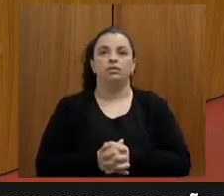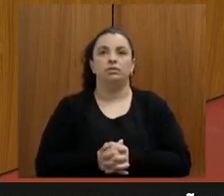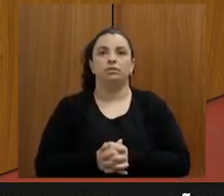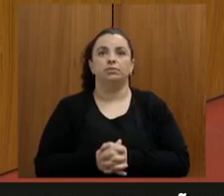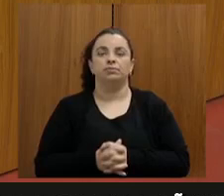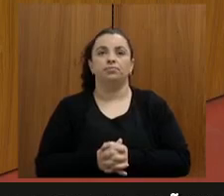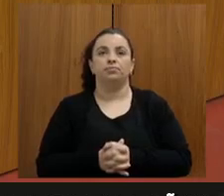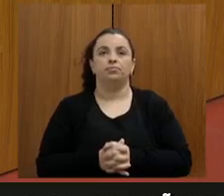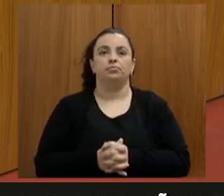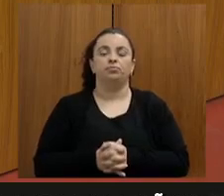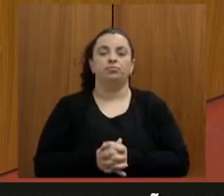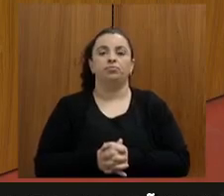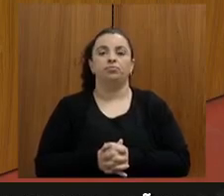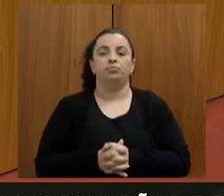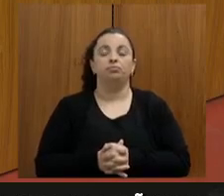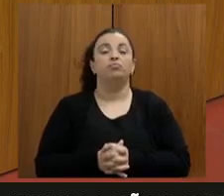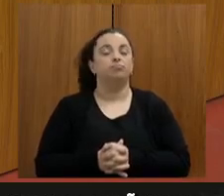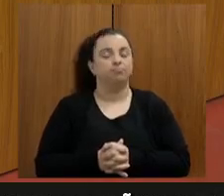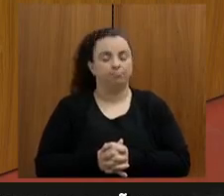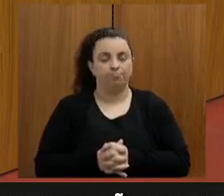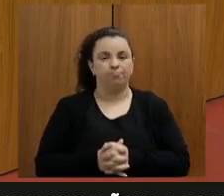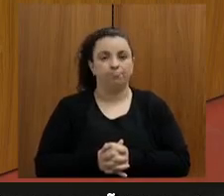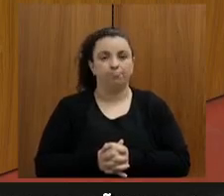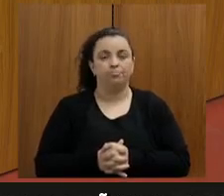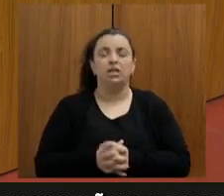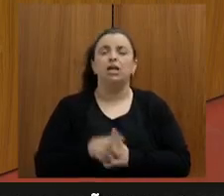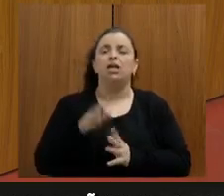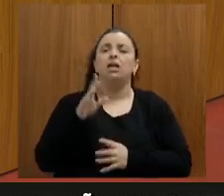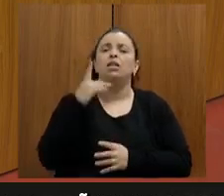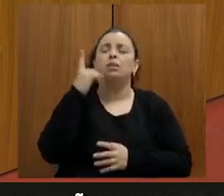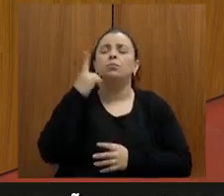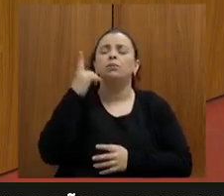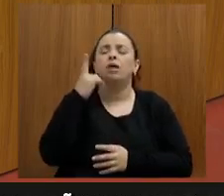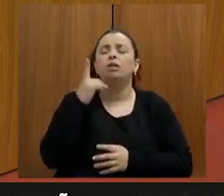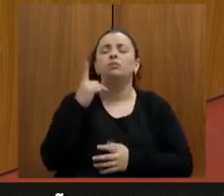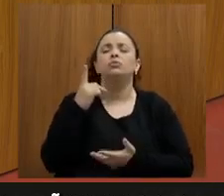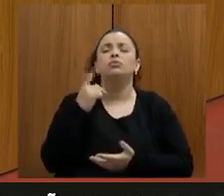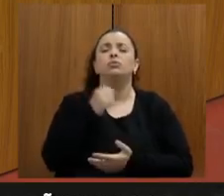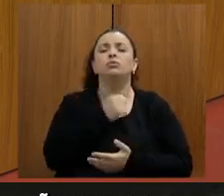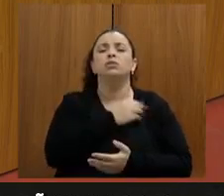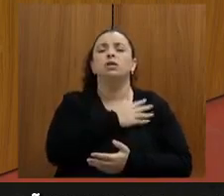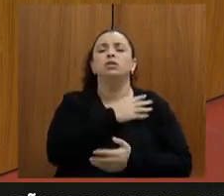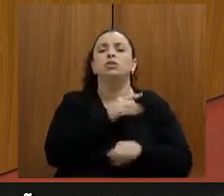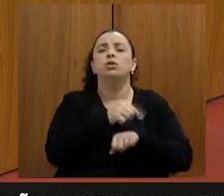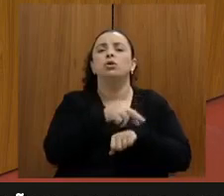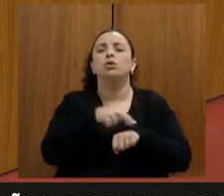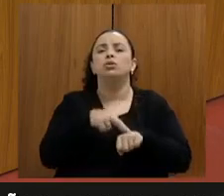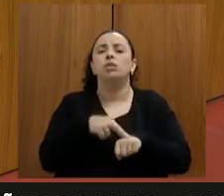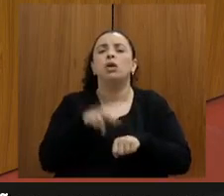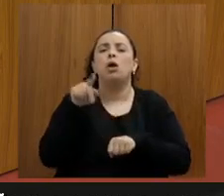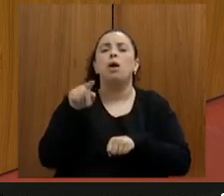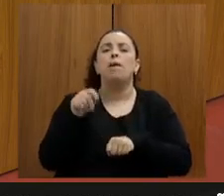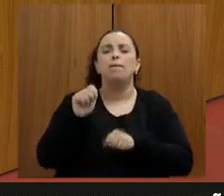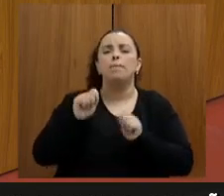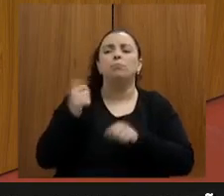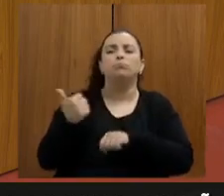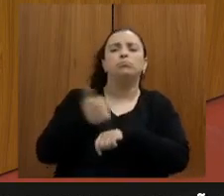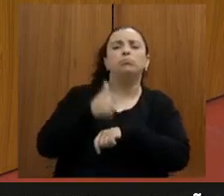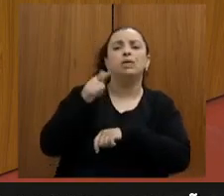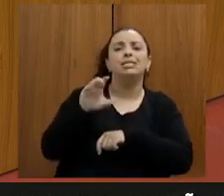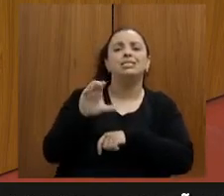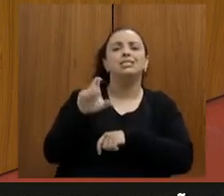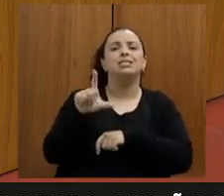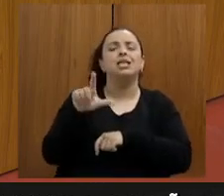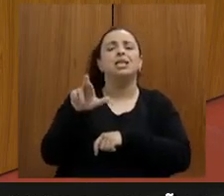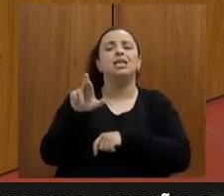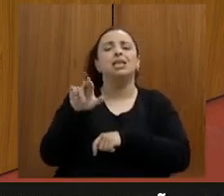o deputado Sargento Rodrigues Ai que eu poderia conceder a palavra Deputado feliz depois eu